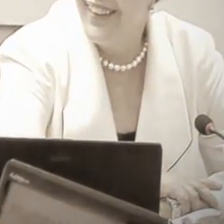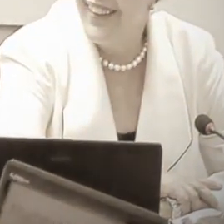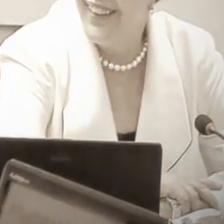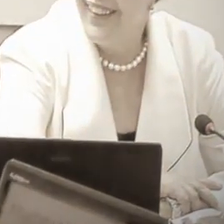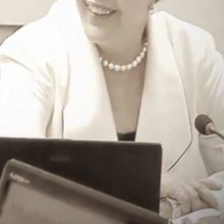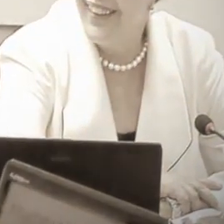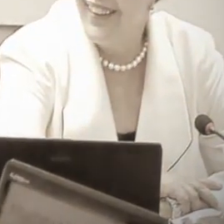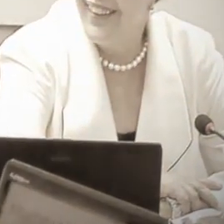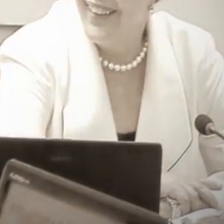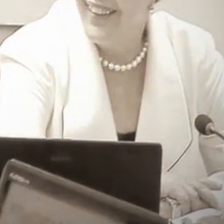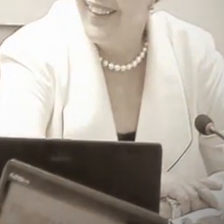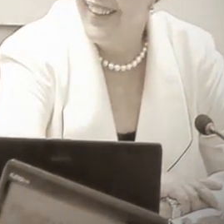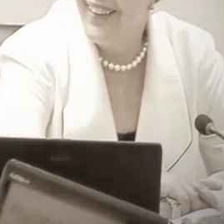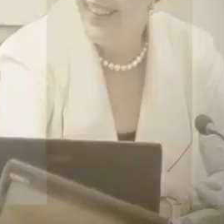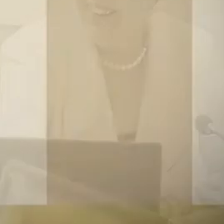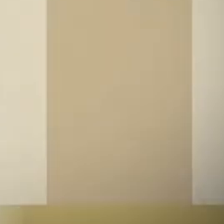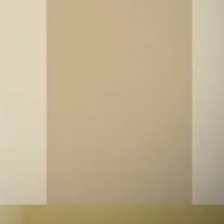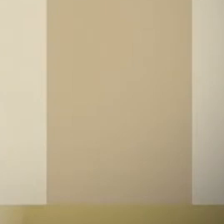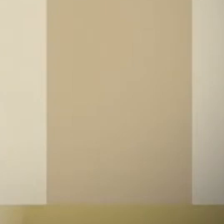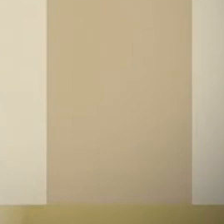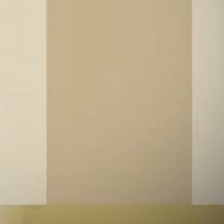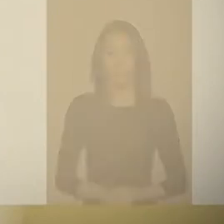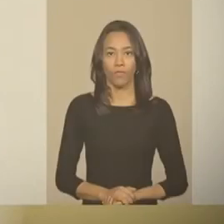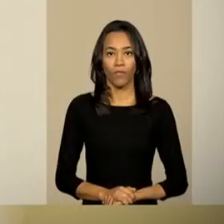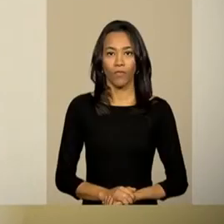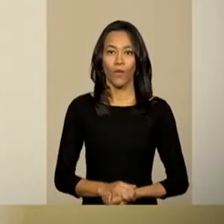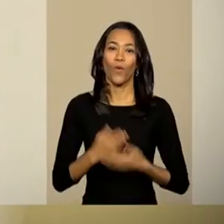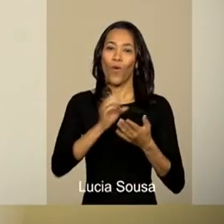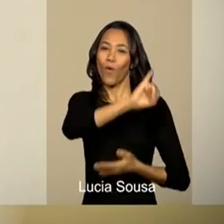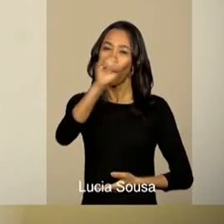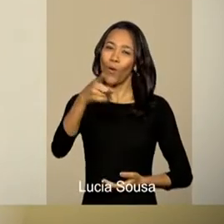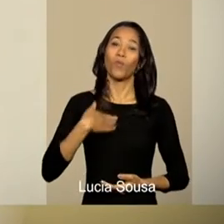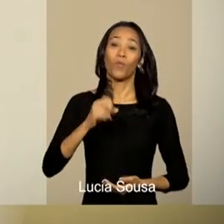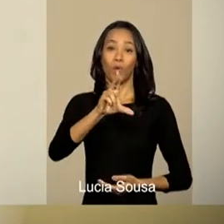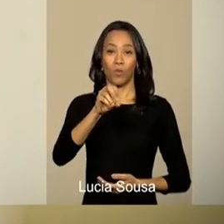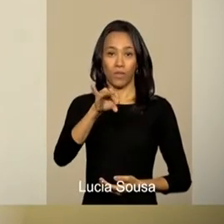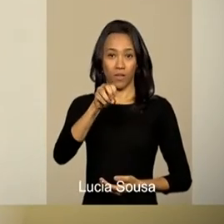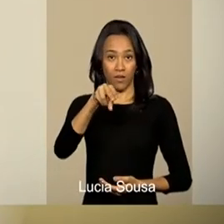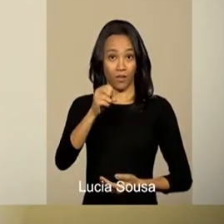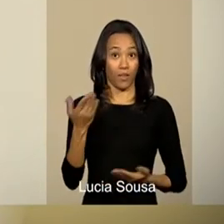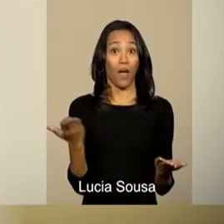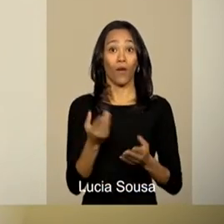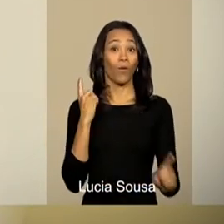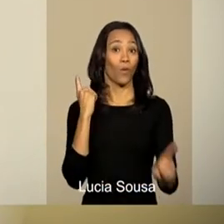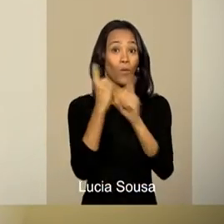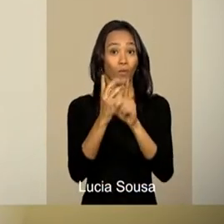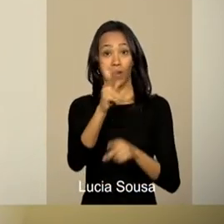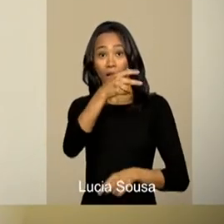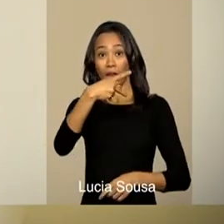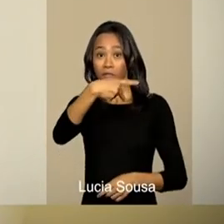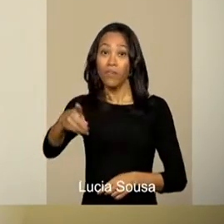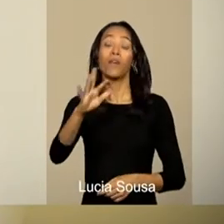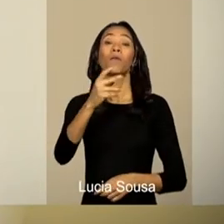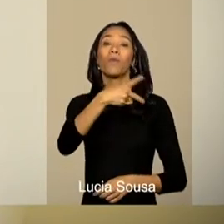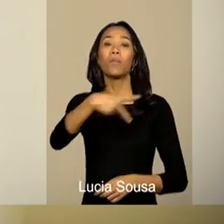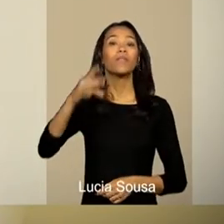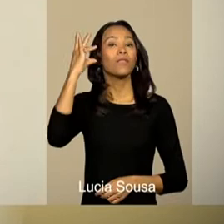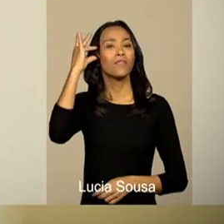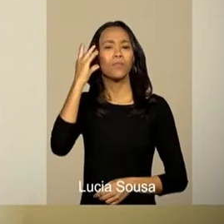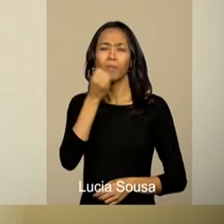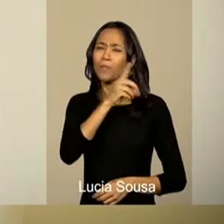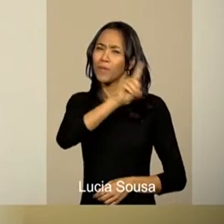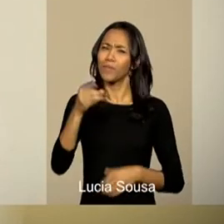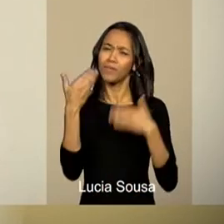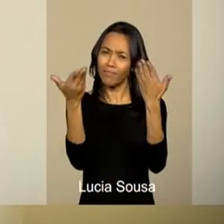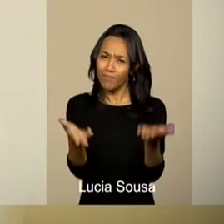Café com a Presidenta. Olá, você em todo o Brasil. Eu sou o Luciano Seixas e começa agora mais um Café com a Presidenta Dilma.